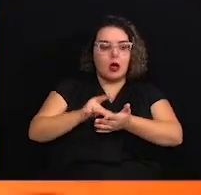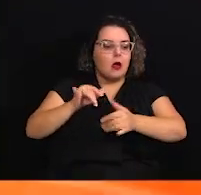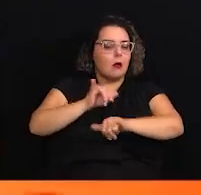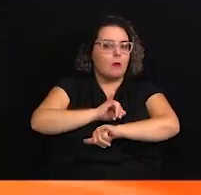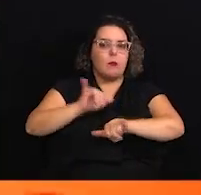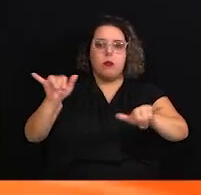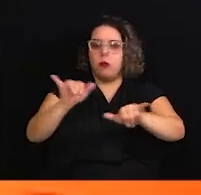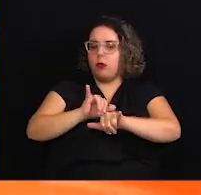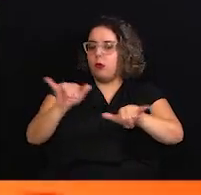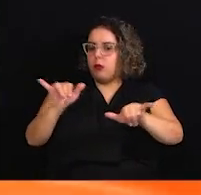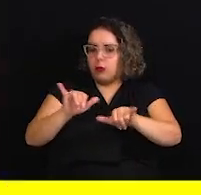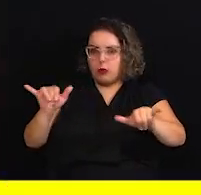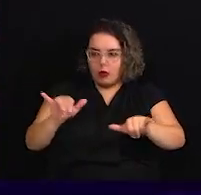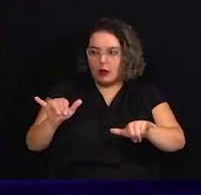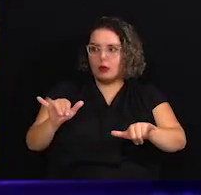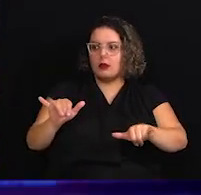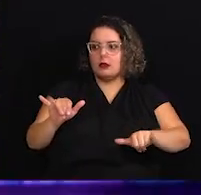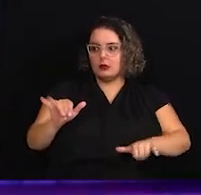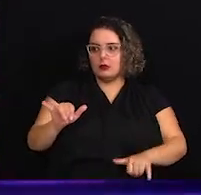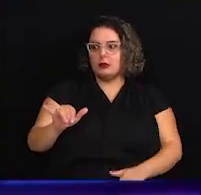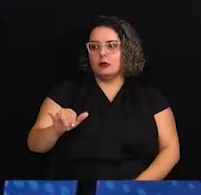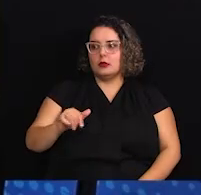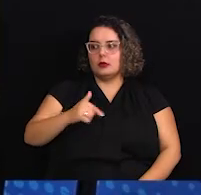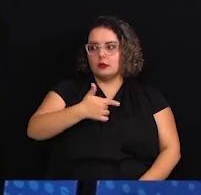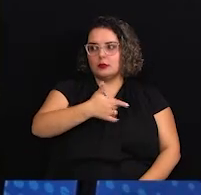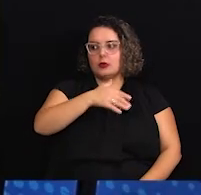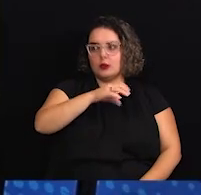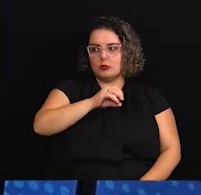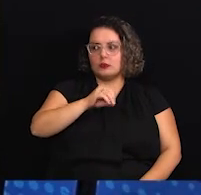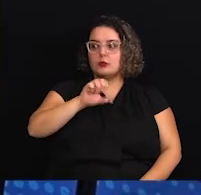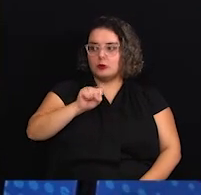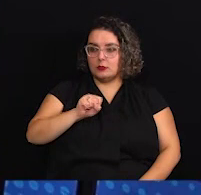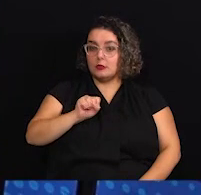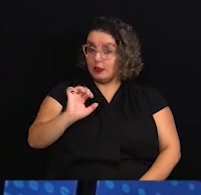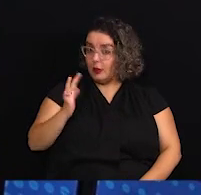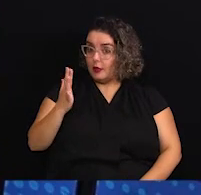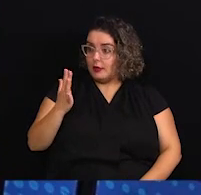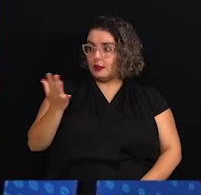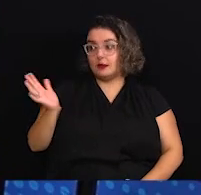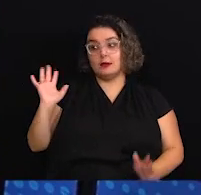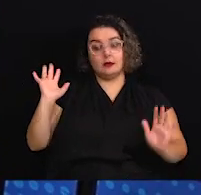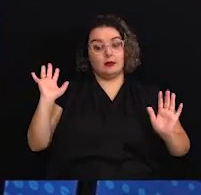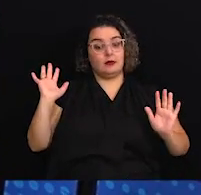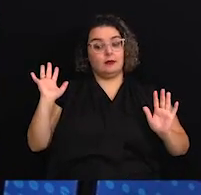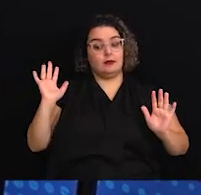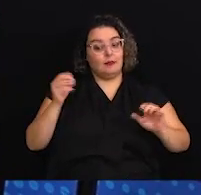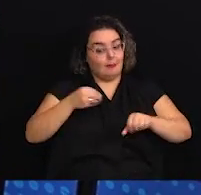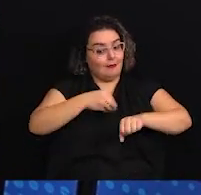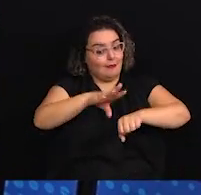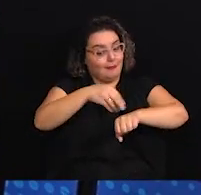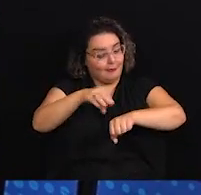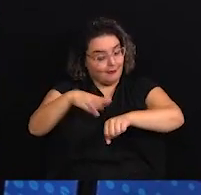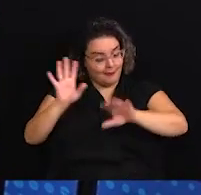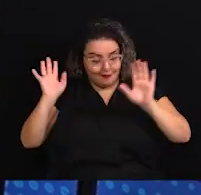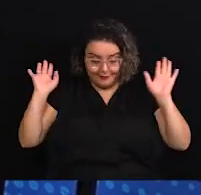repercussão que aconteceu em 2008. 2008. Bom, já jogou uma pista ali,